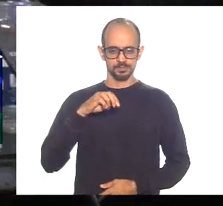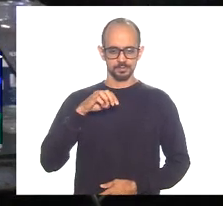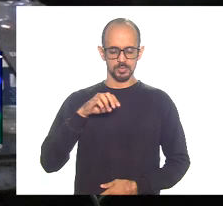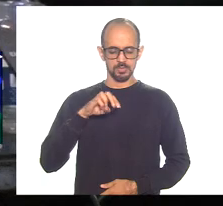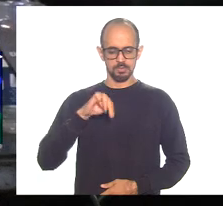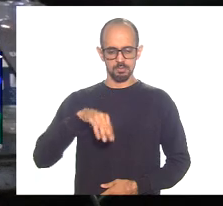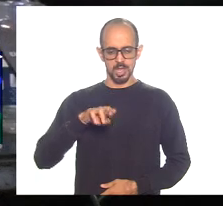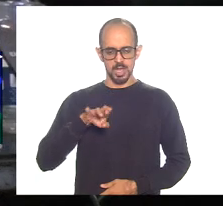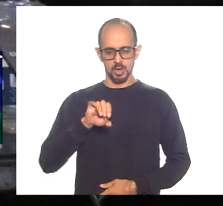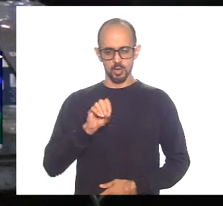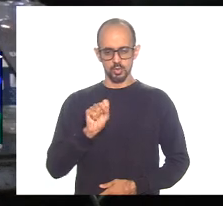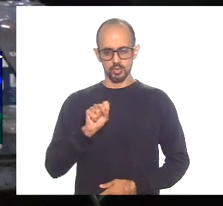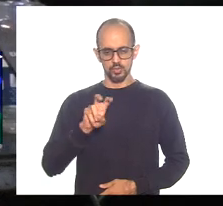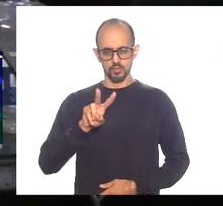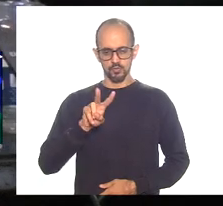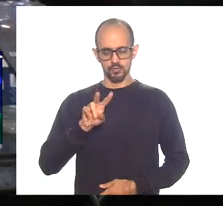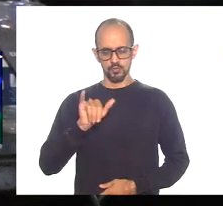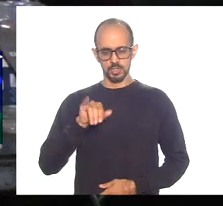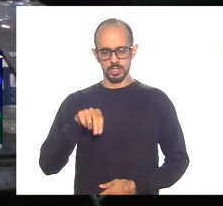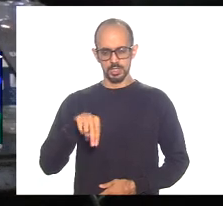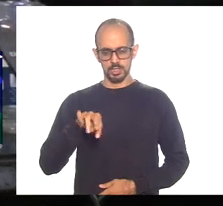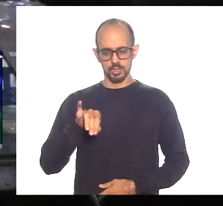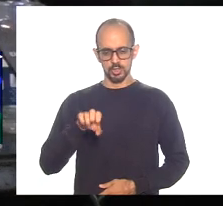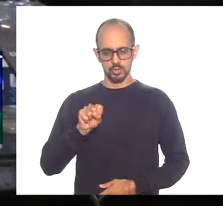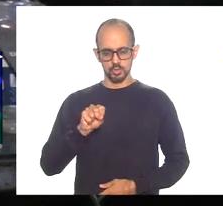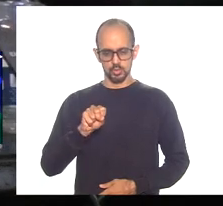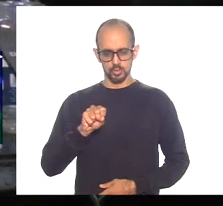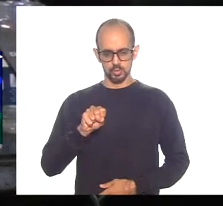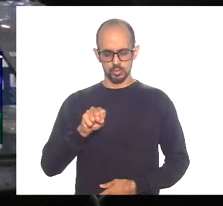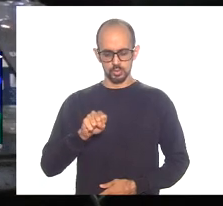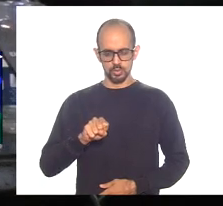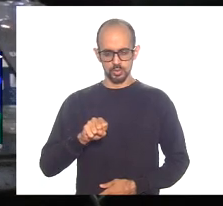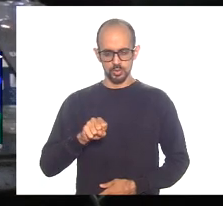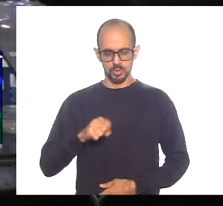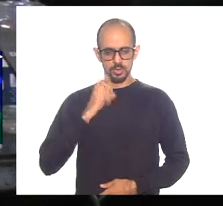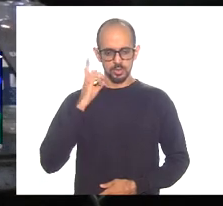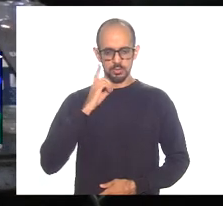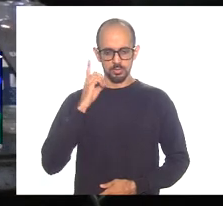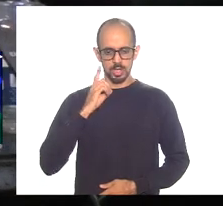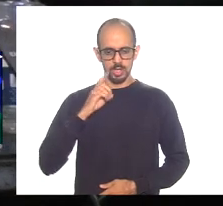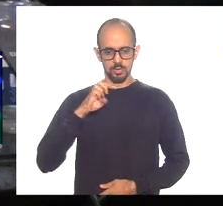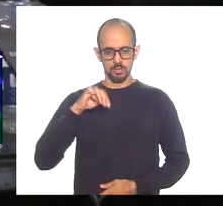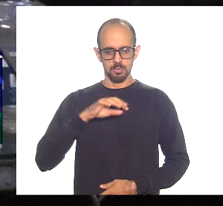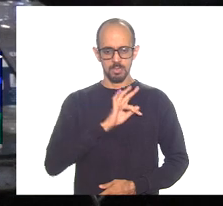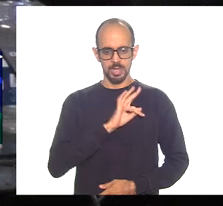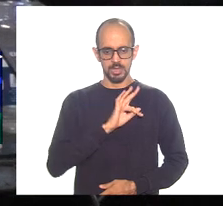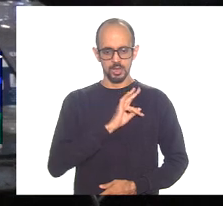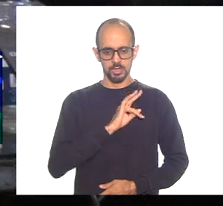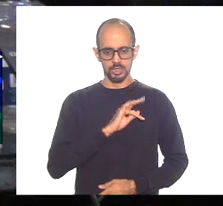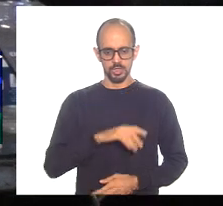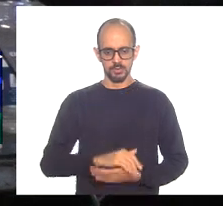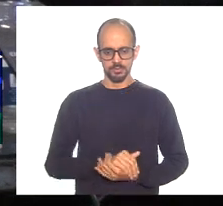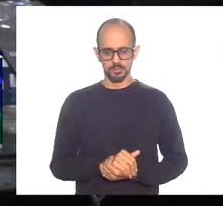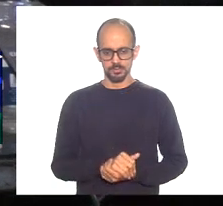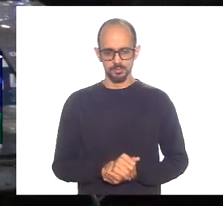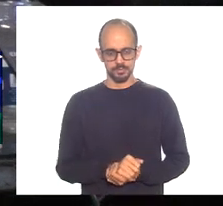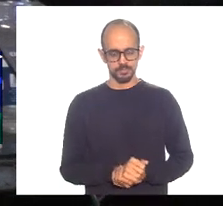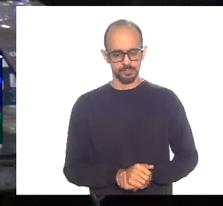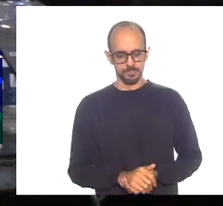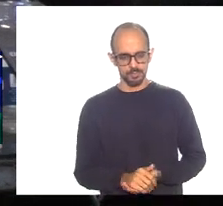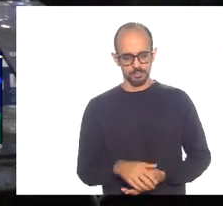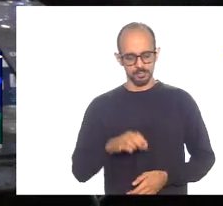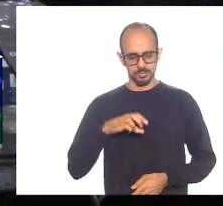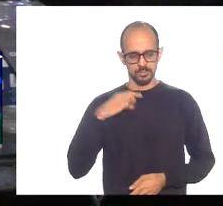Vinícius o Deputado Marcus Vinicius deputada Martha Rocha a